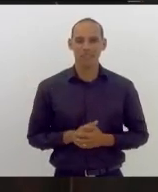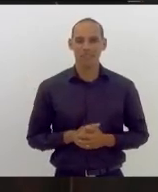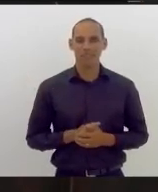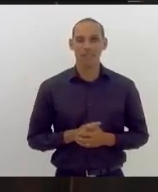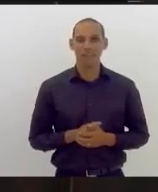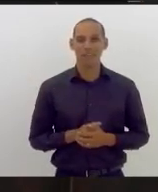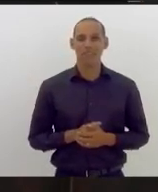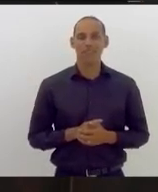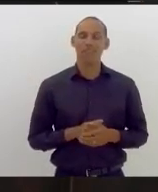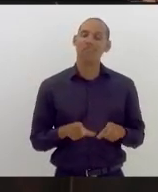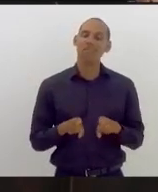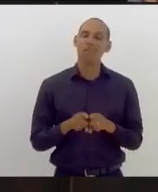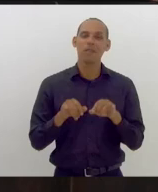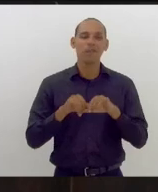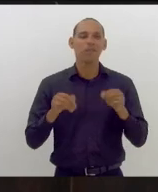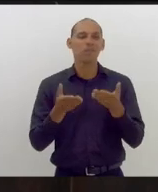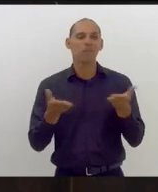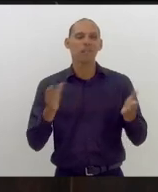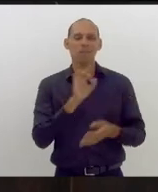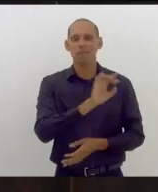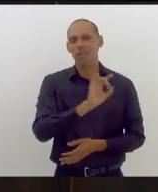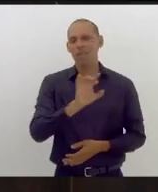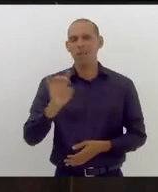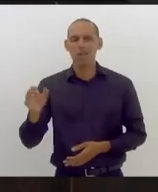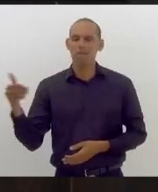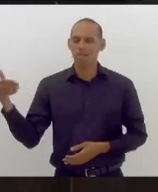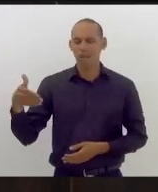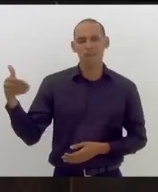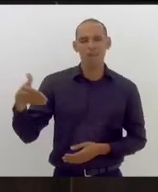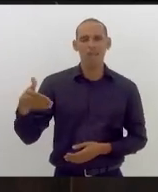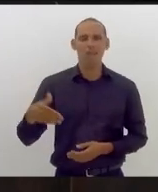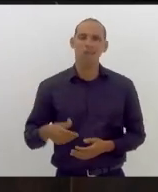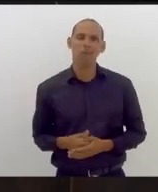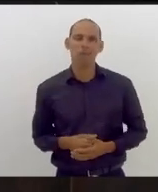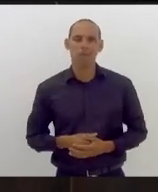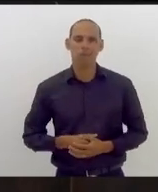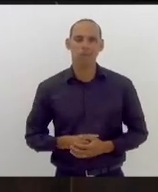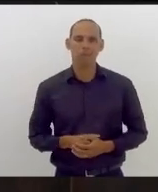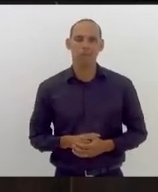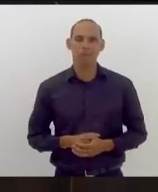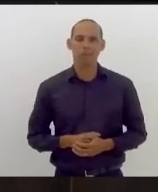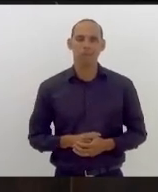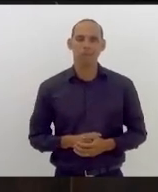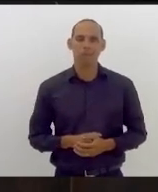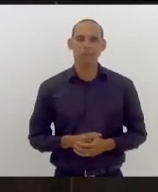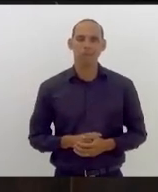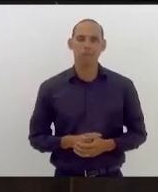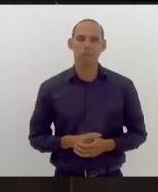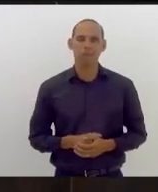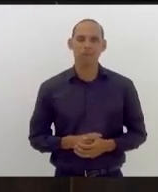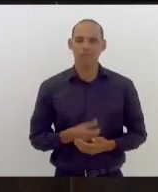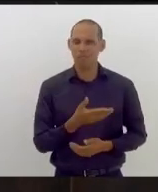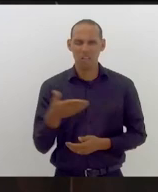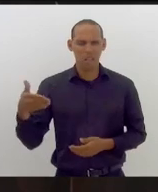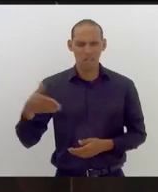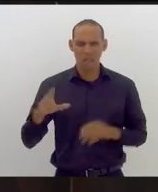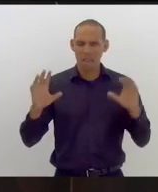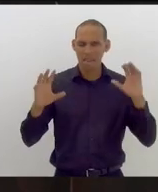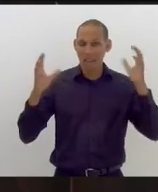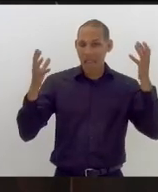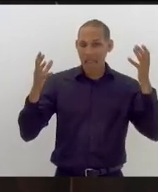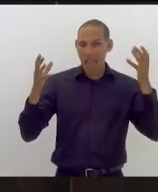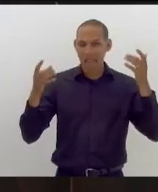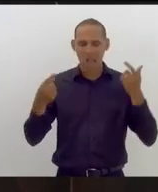e dizer a cada um de vocês que vieram aqui hoje, que não vieram para uma festa, não vieram